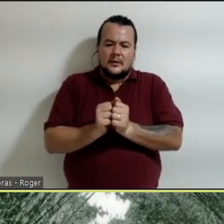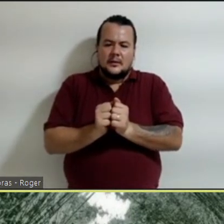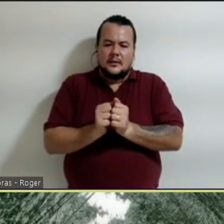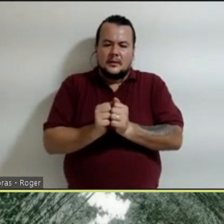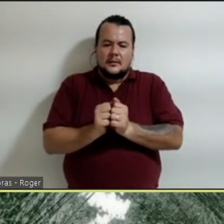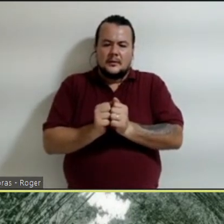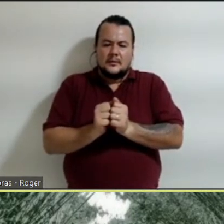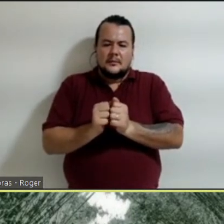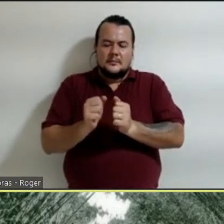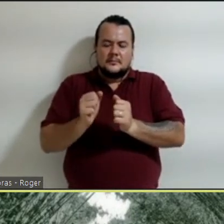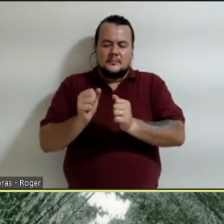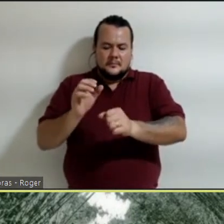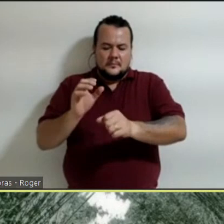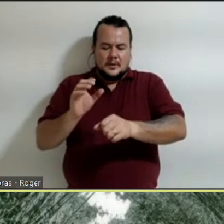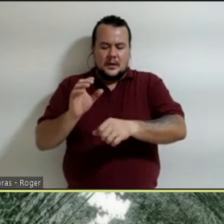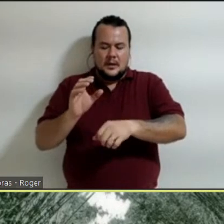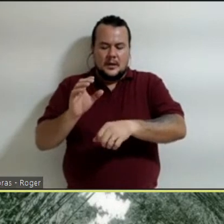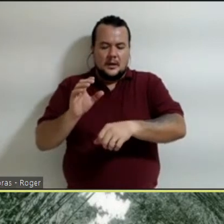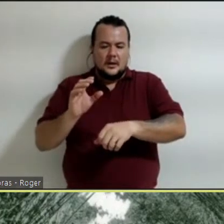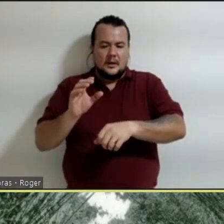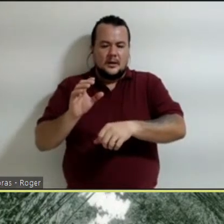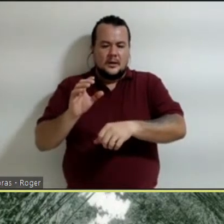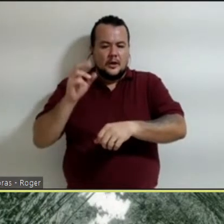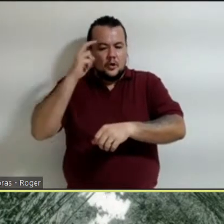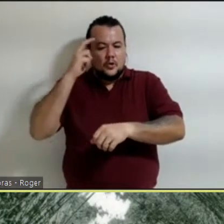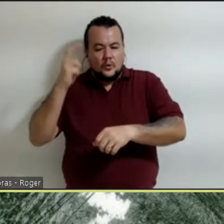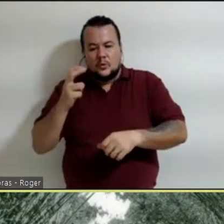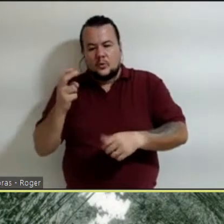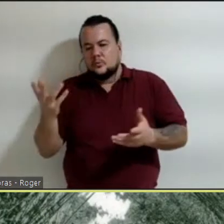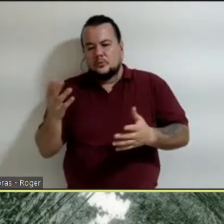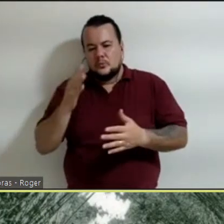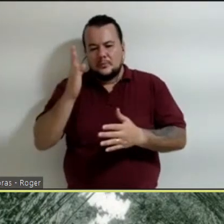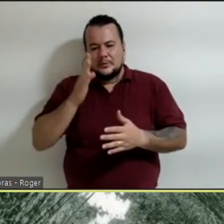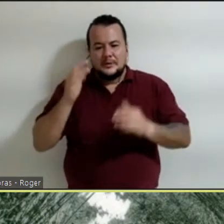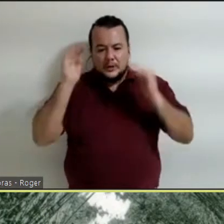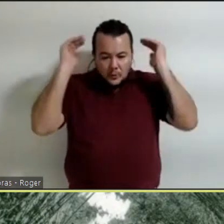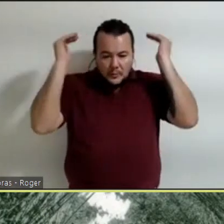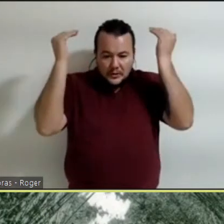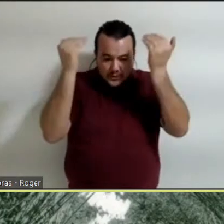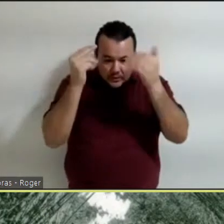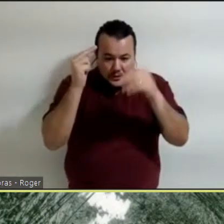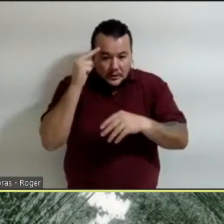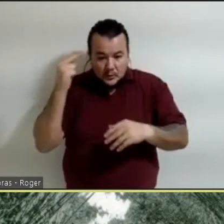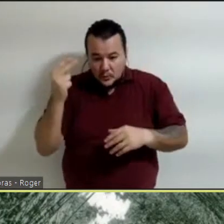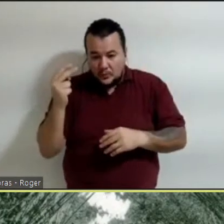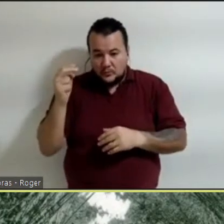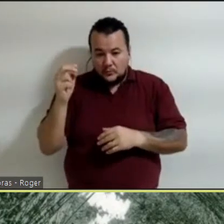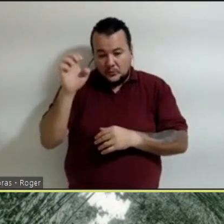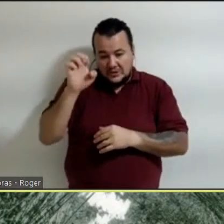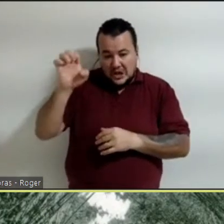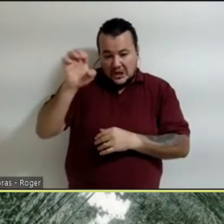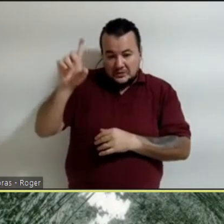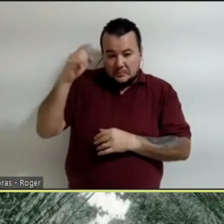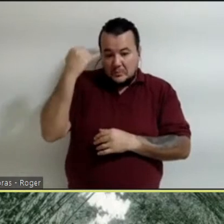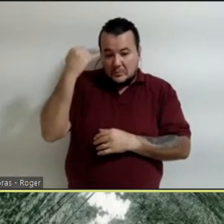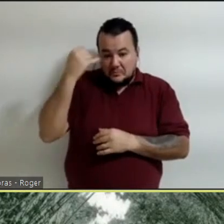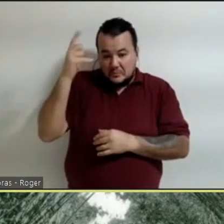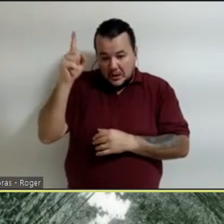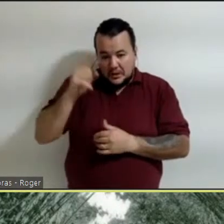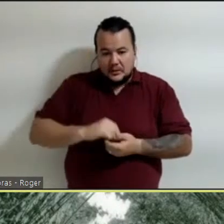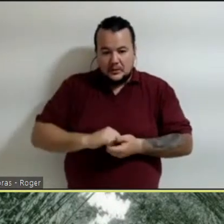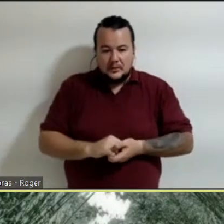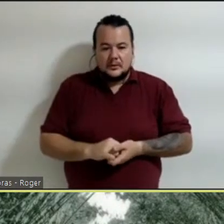com a cultura brasileira, os mexicanos com a cultura pré-hispânica, e assim por diante. Mas eu acho que, então, esse é um conjunto de